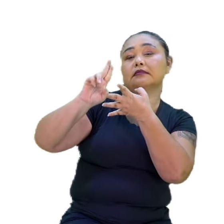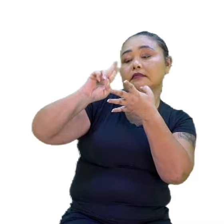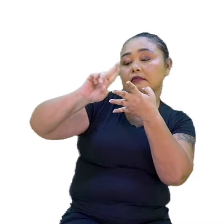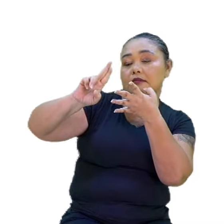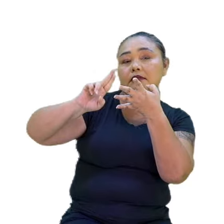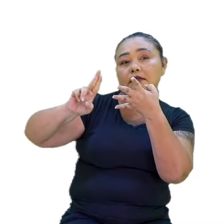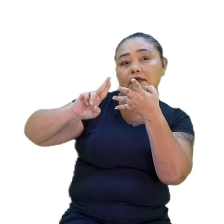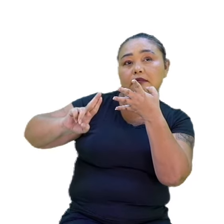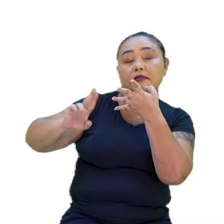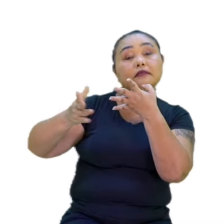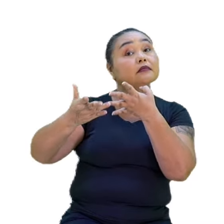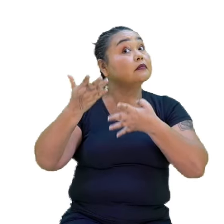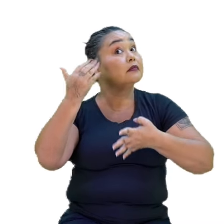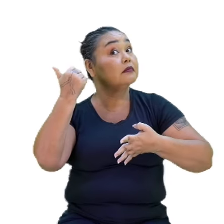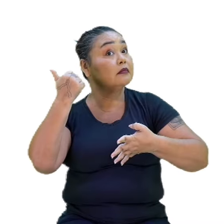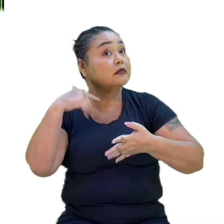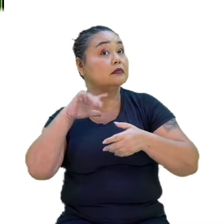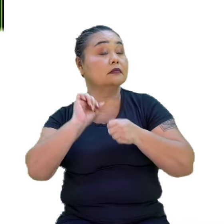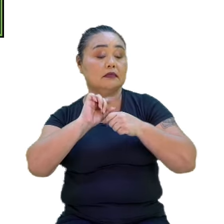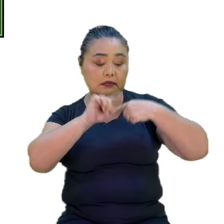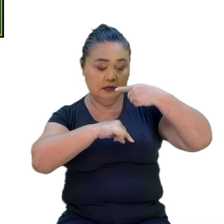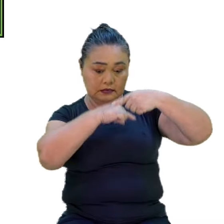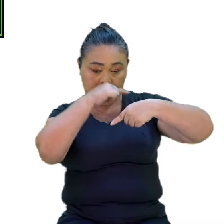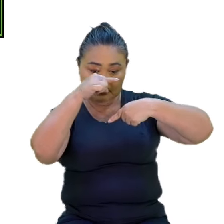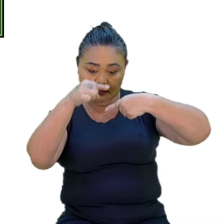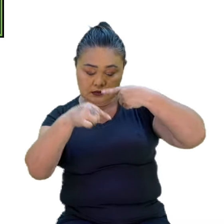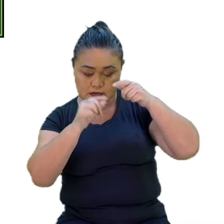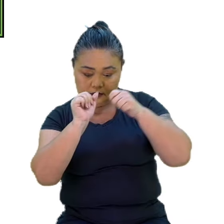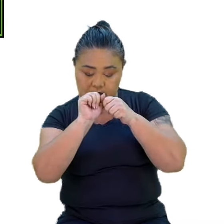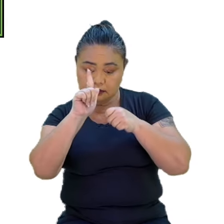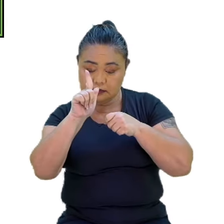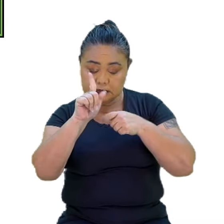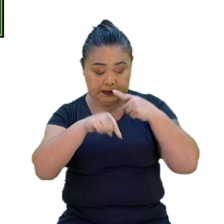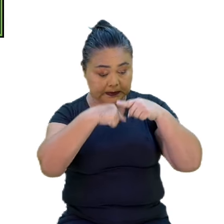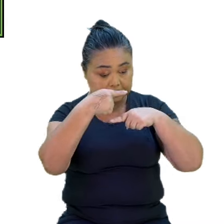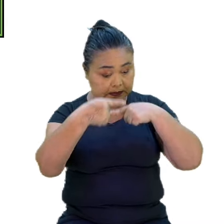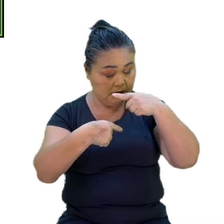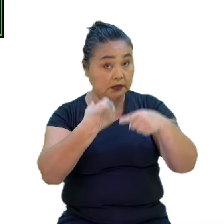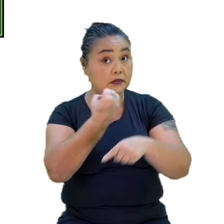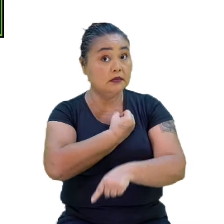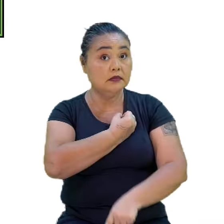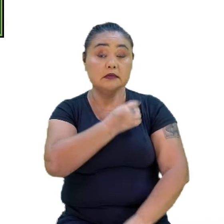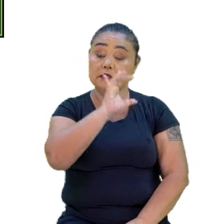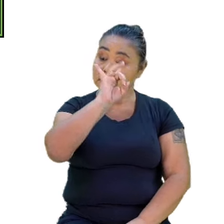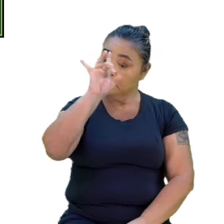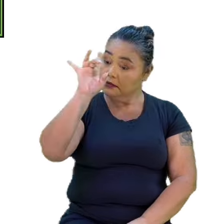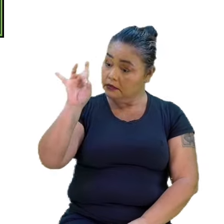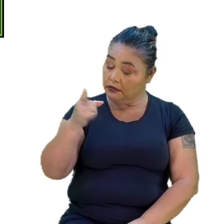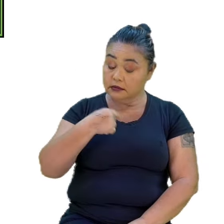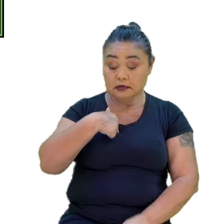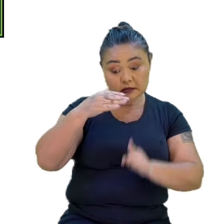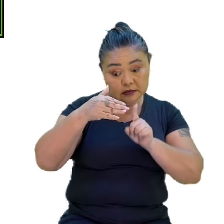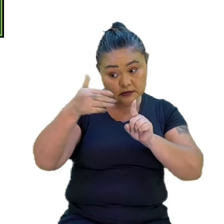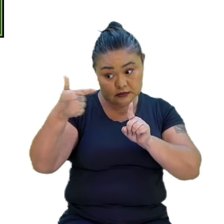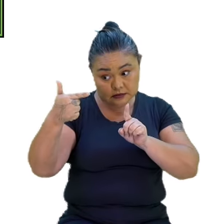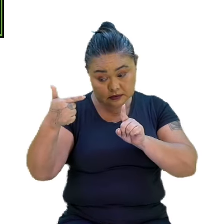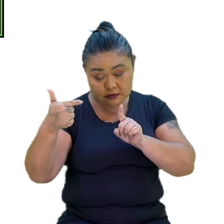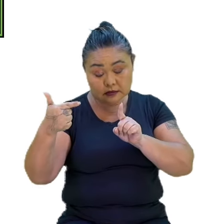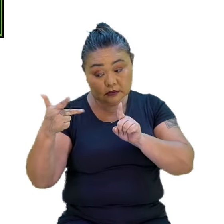lá então progressão geométrica é uma uma sequência de números onde cada termo a partir do segundo é igual